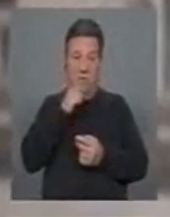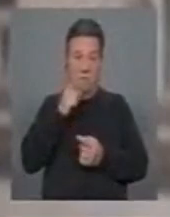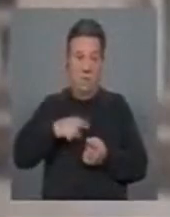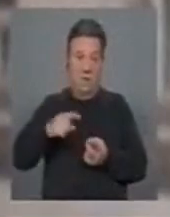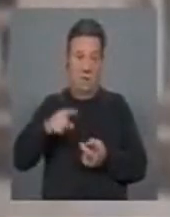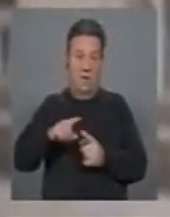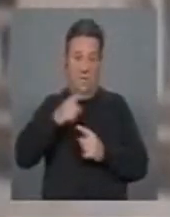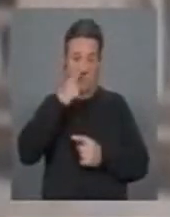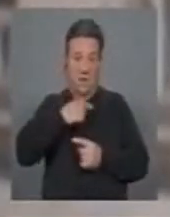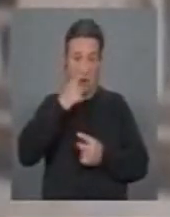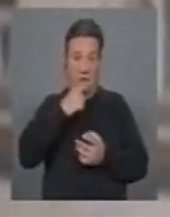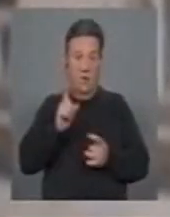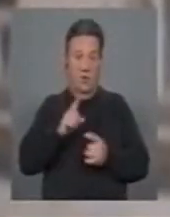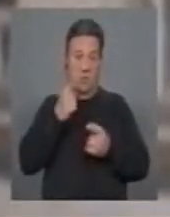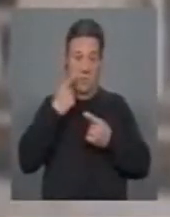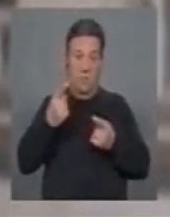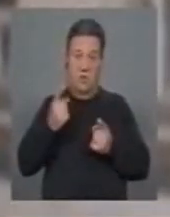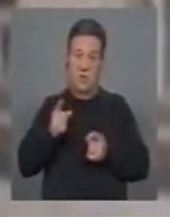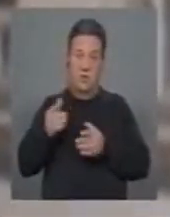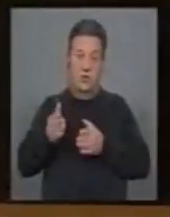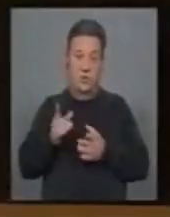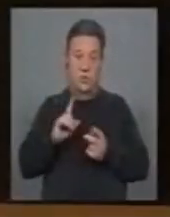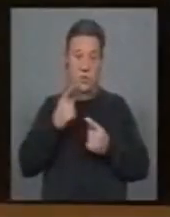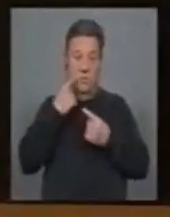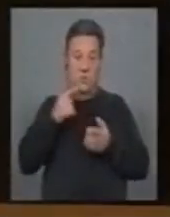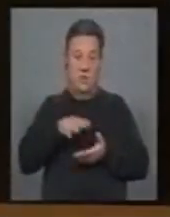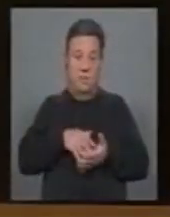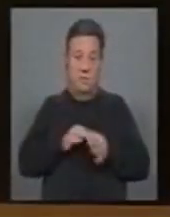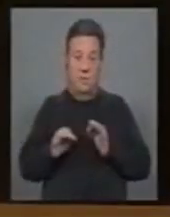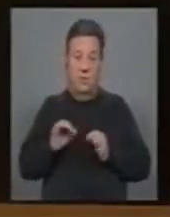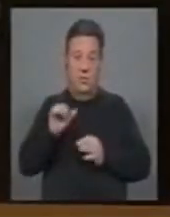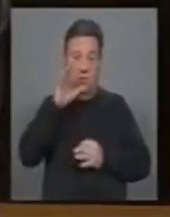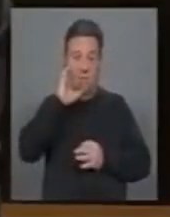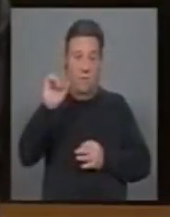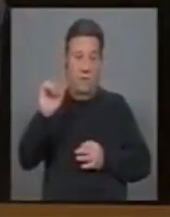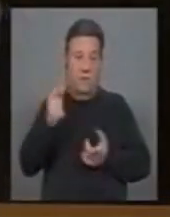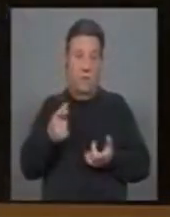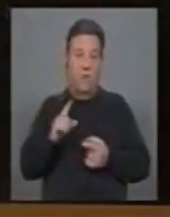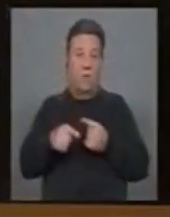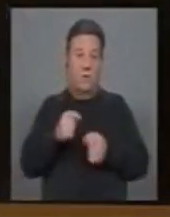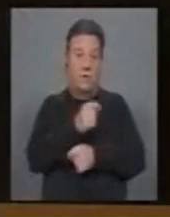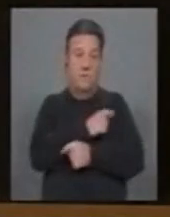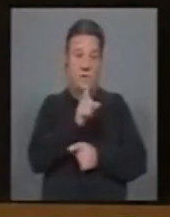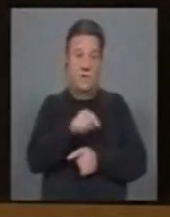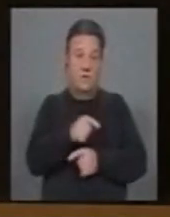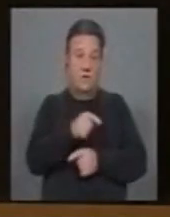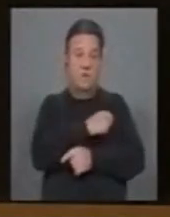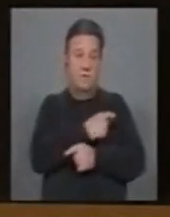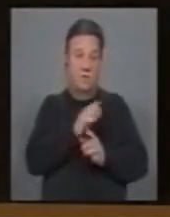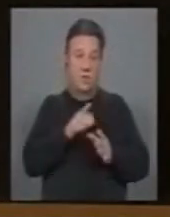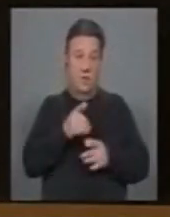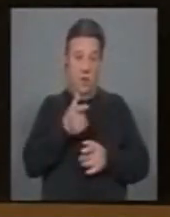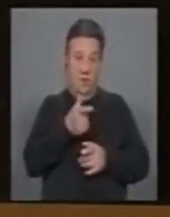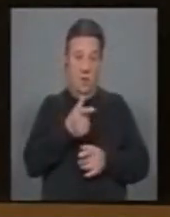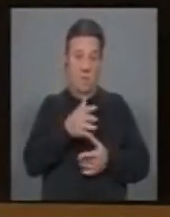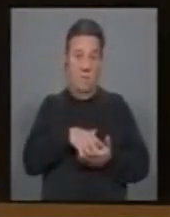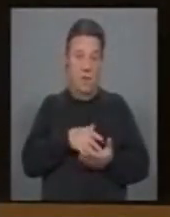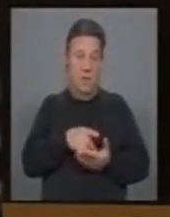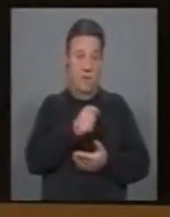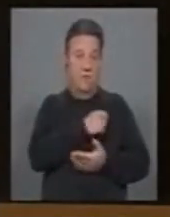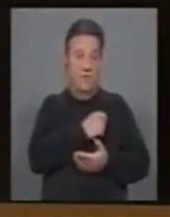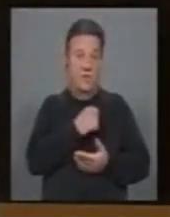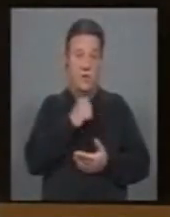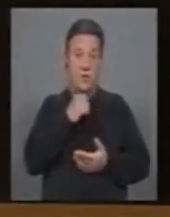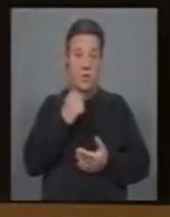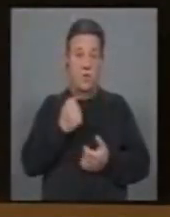sistematicamente E isso não mostra estratégia de não mostra que o alimento parte o verde outro é a vacinação da vacinação quando vacinação também não